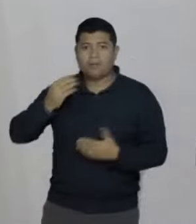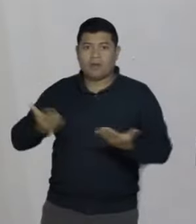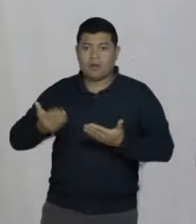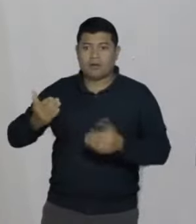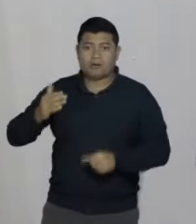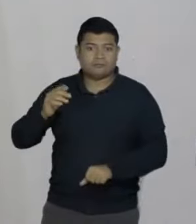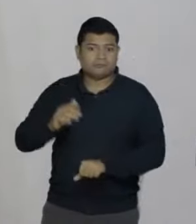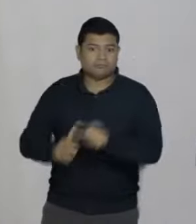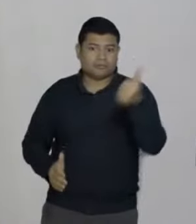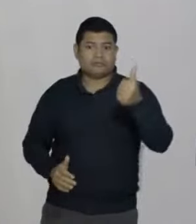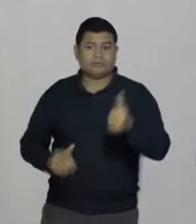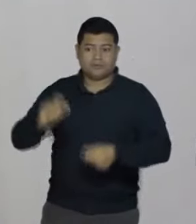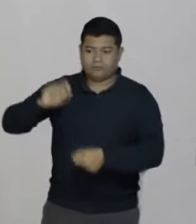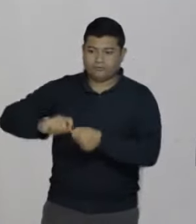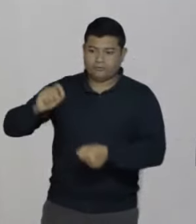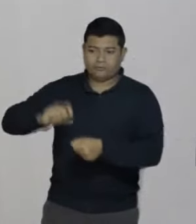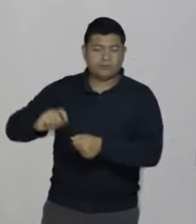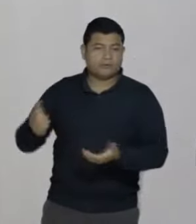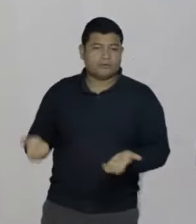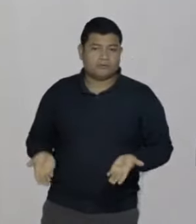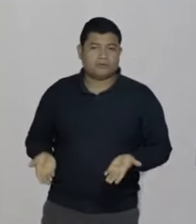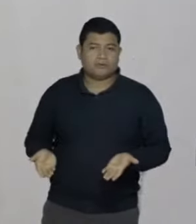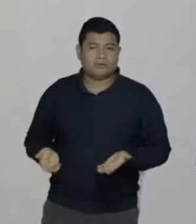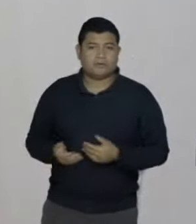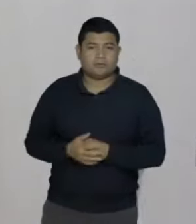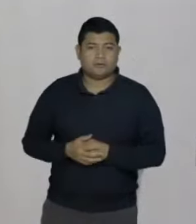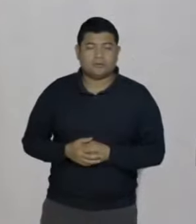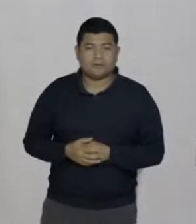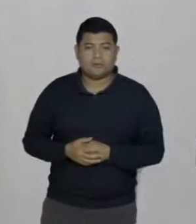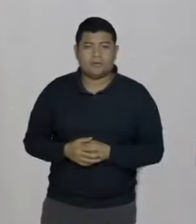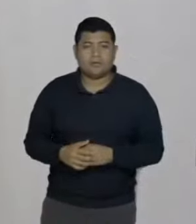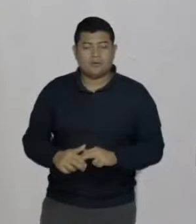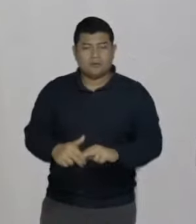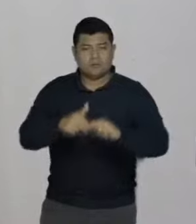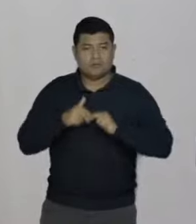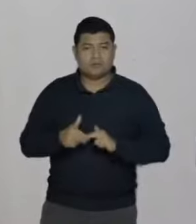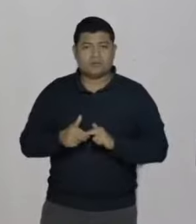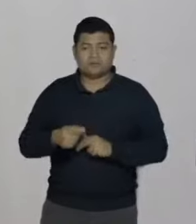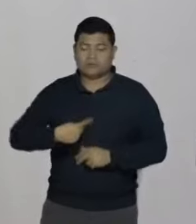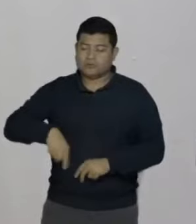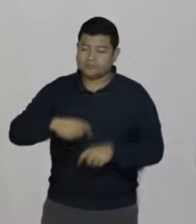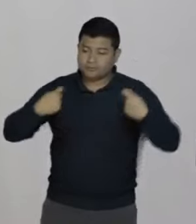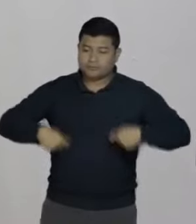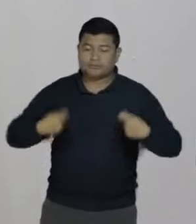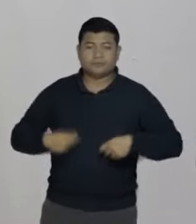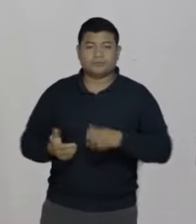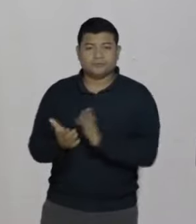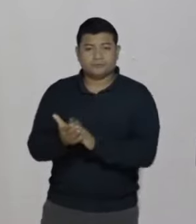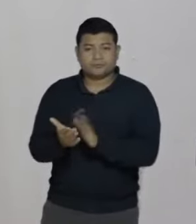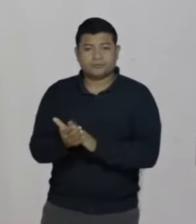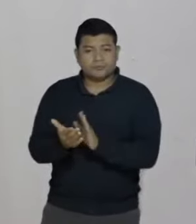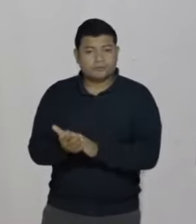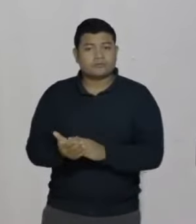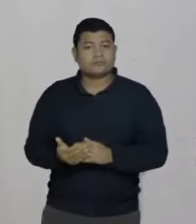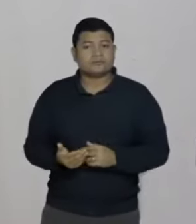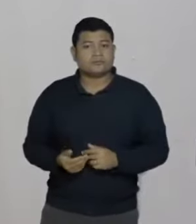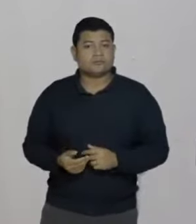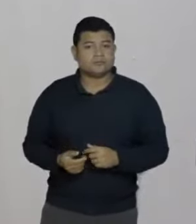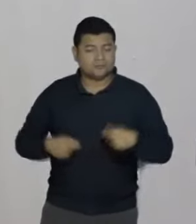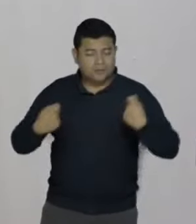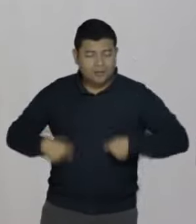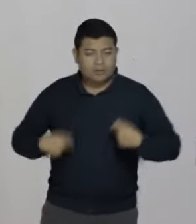vez Deputado Lucas Neto Lucas Neto por isso a gente tem que aplaudir a gente tem que aplaudir essa